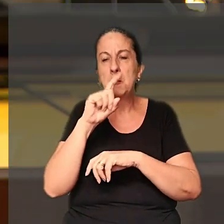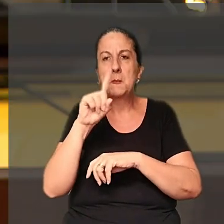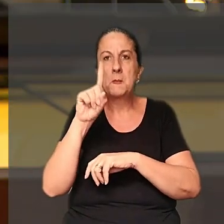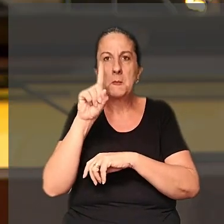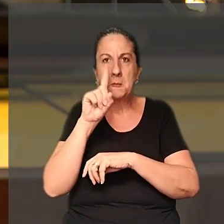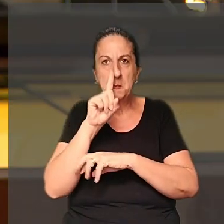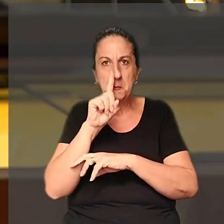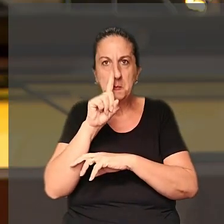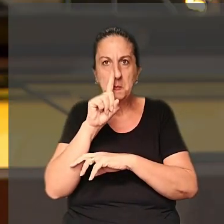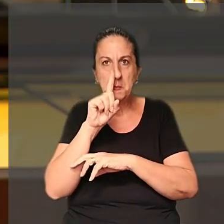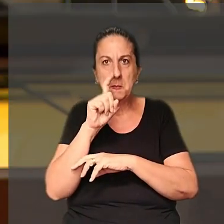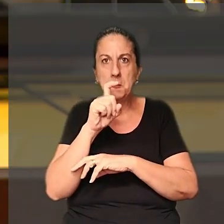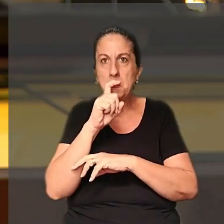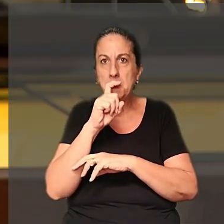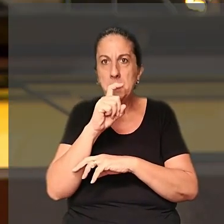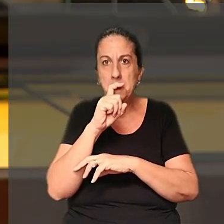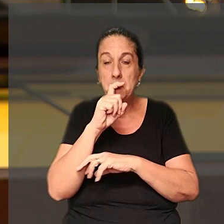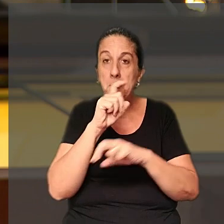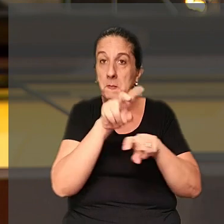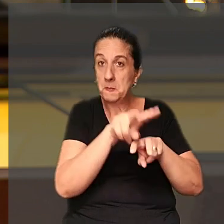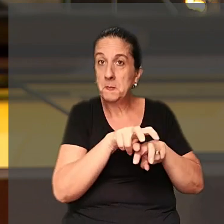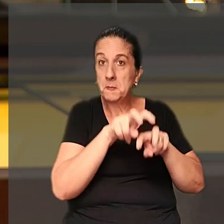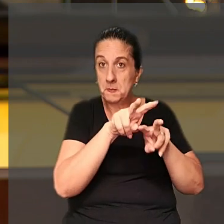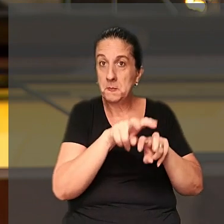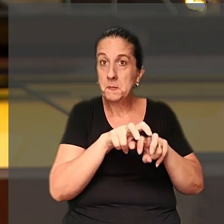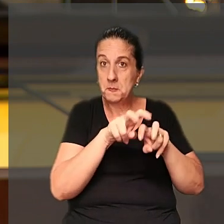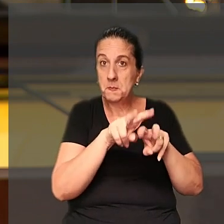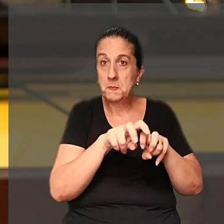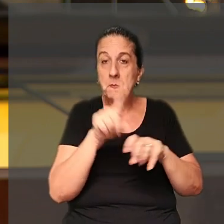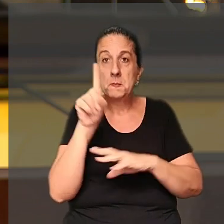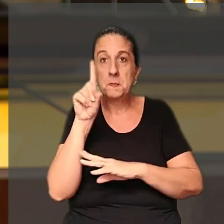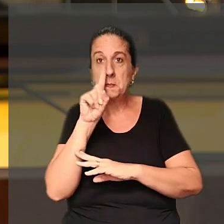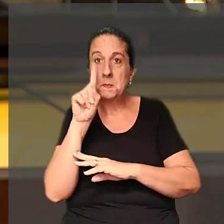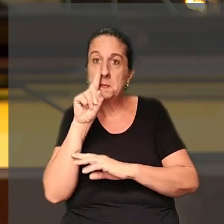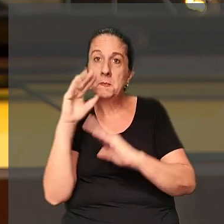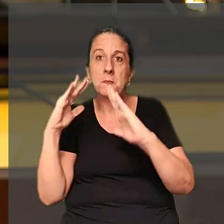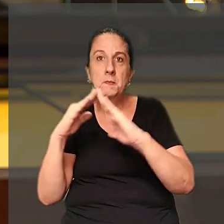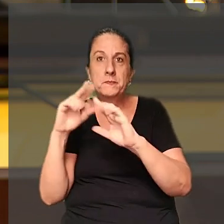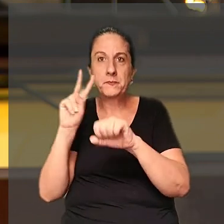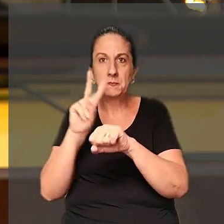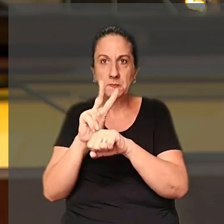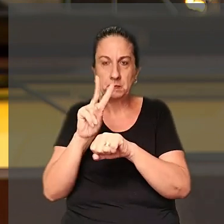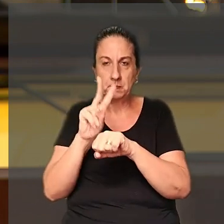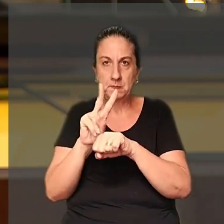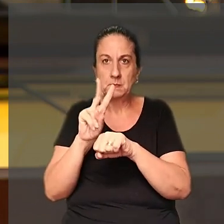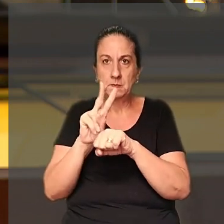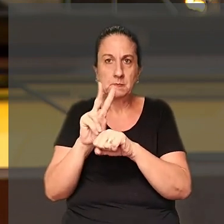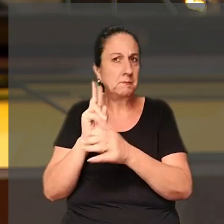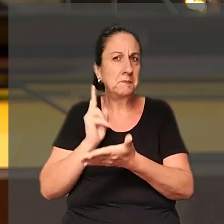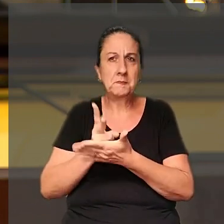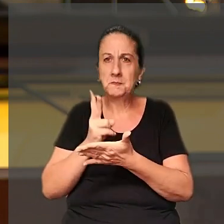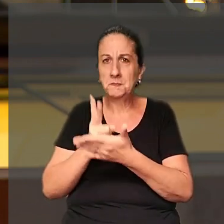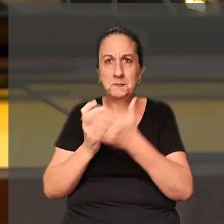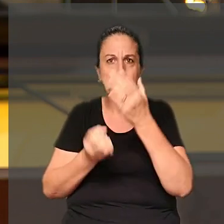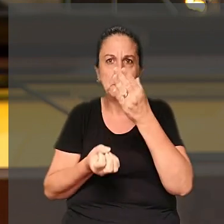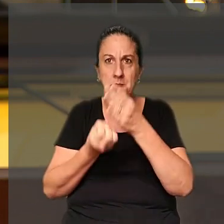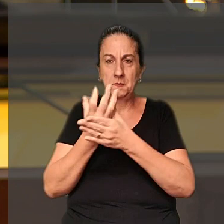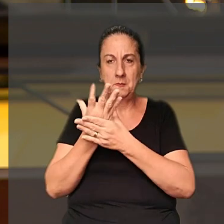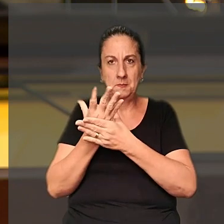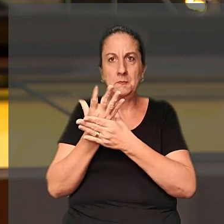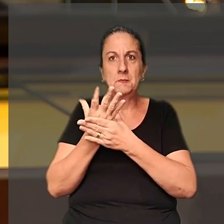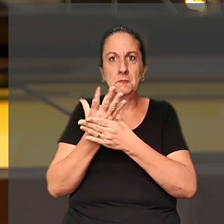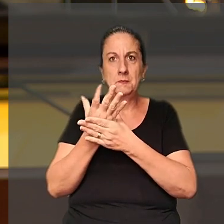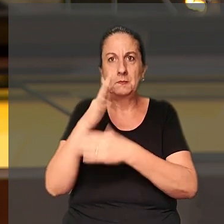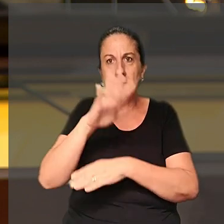onde meu pai, Valdemar, era lavrador, e minha mãe, dona de casa, como